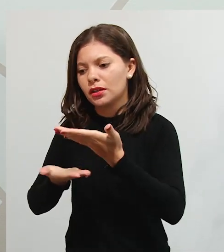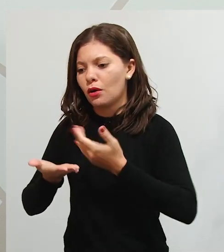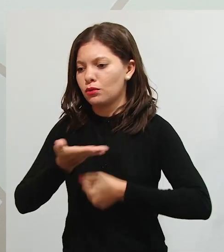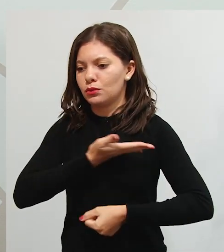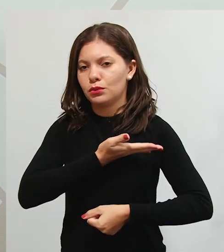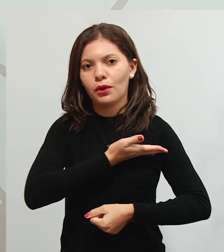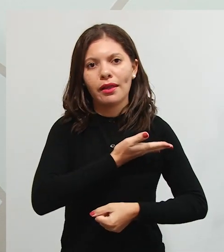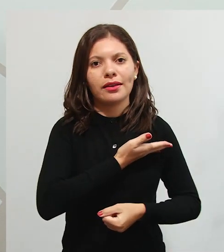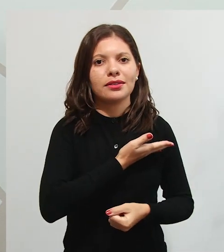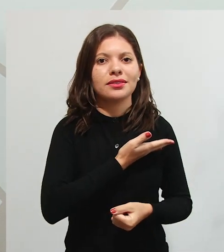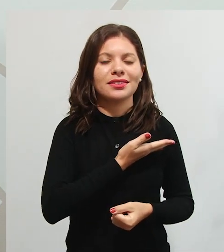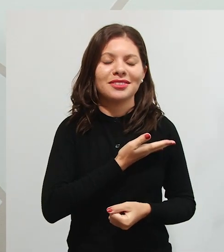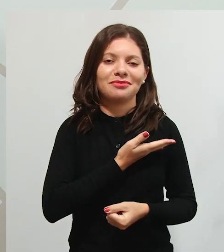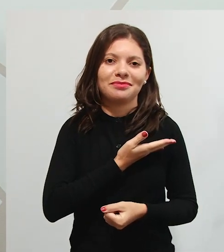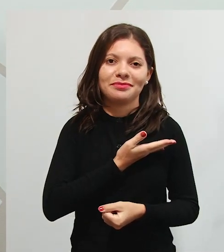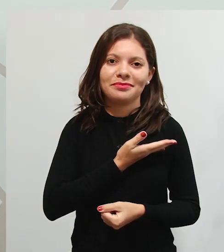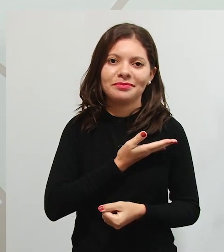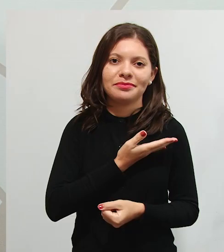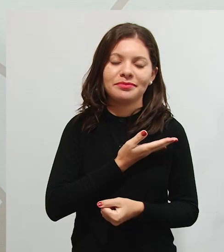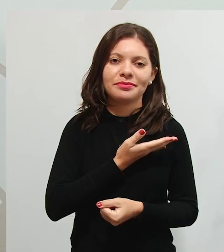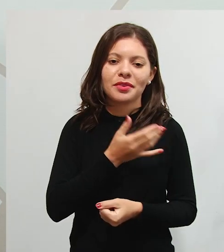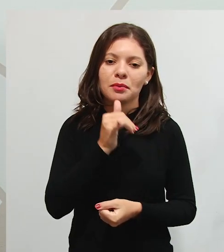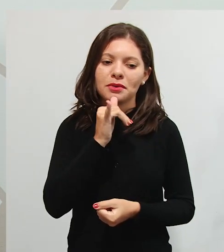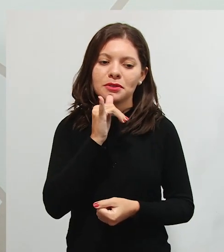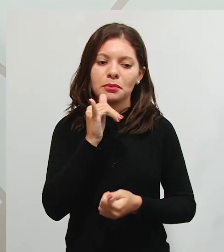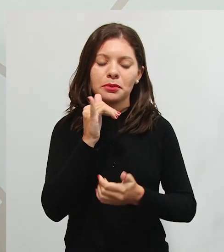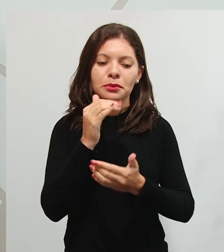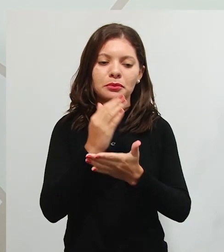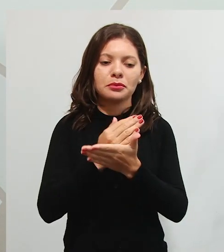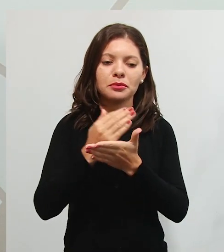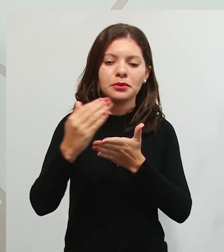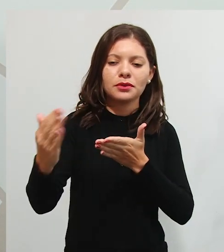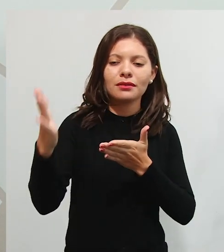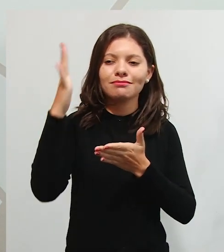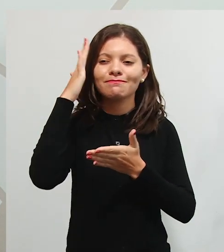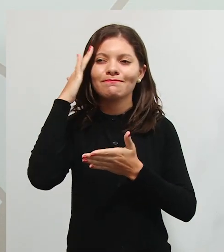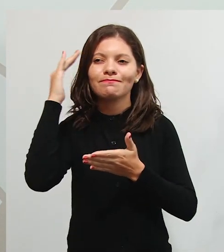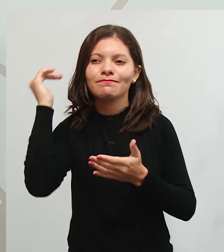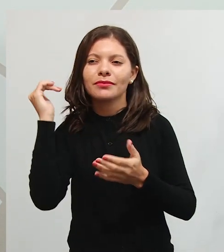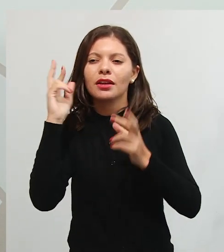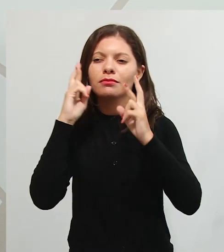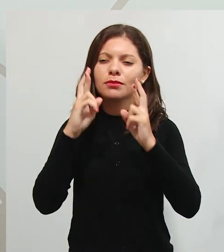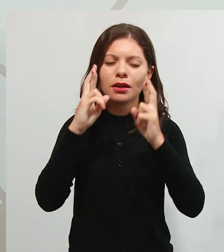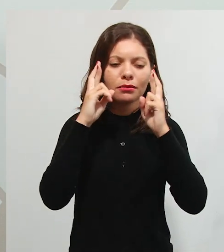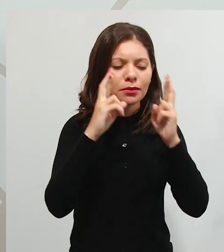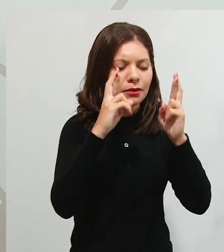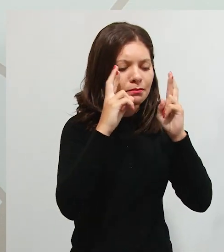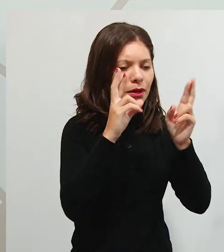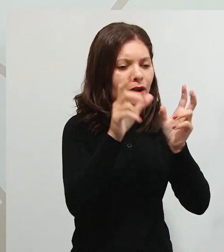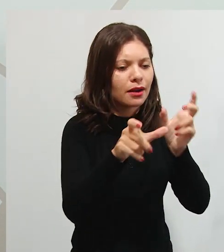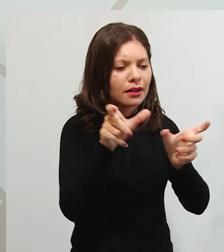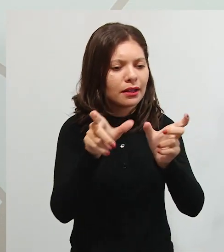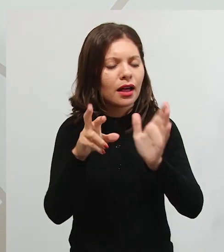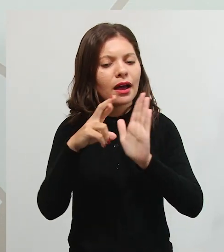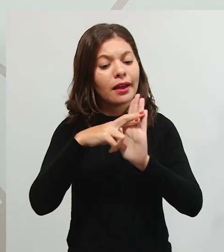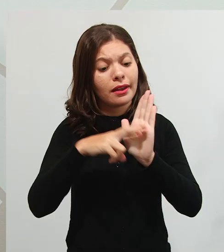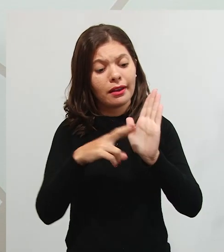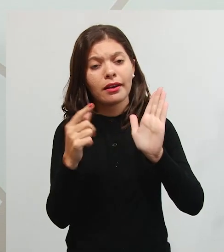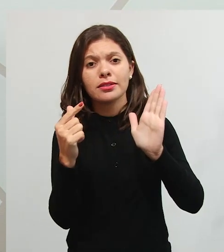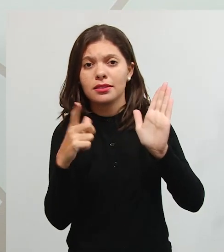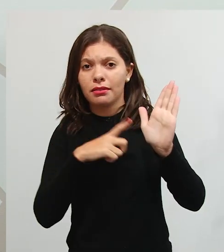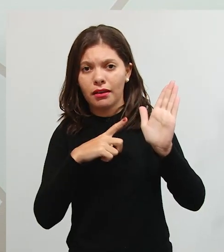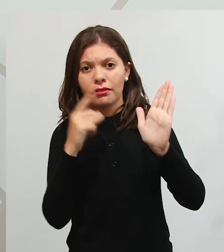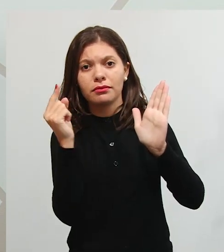com os colegas, de repente, começar a ter essa compreensão de respeitar as regras, né, de entender